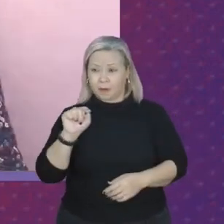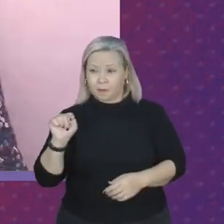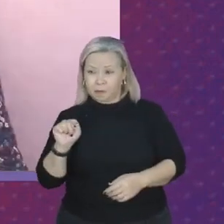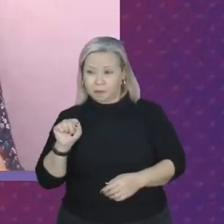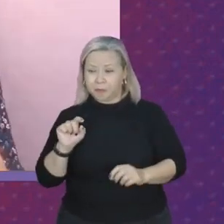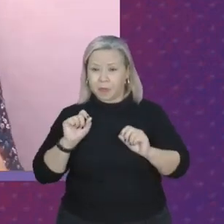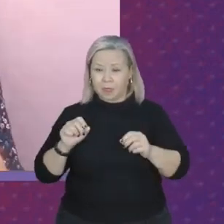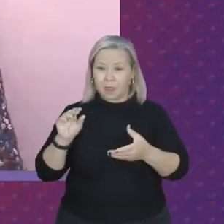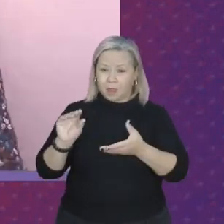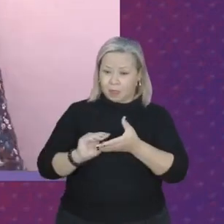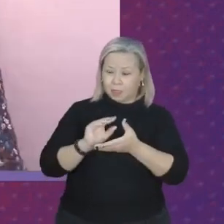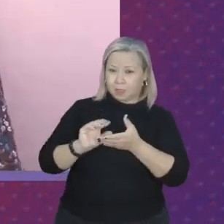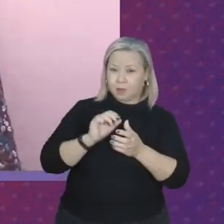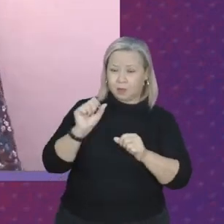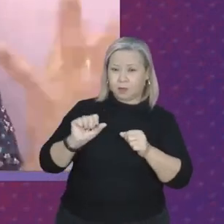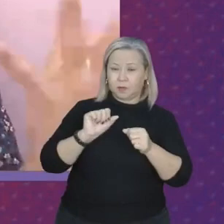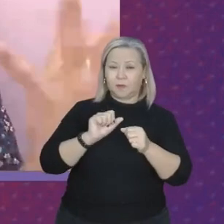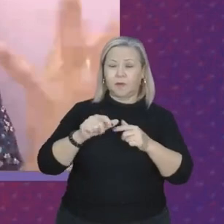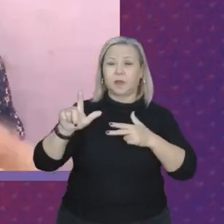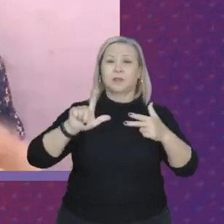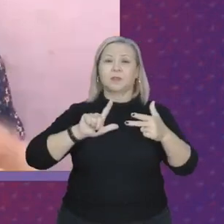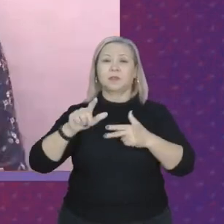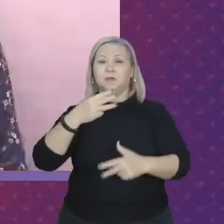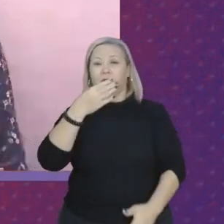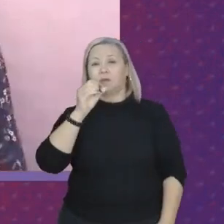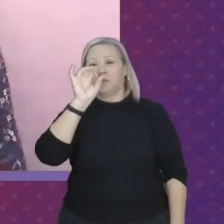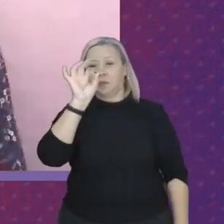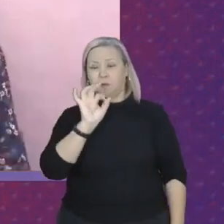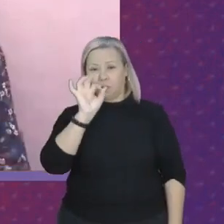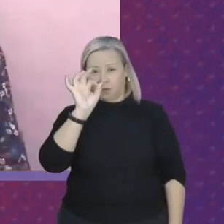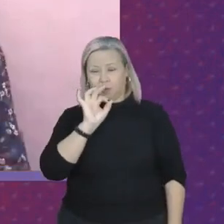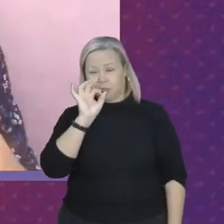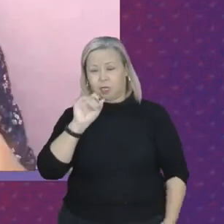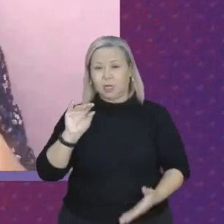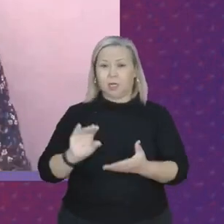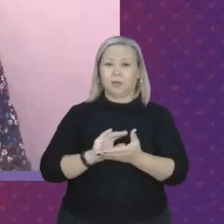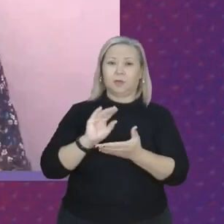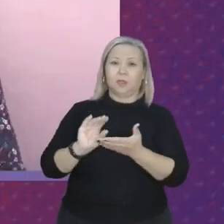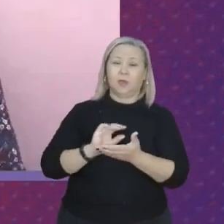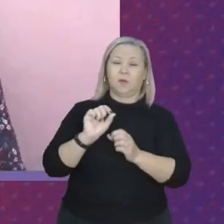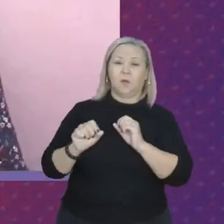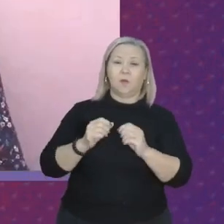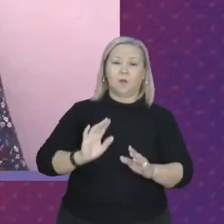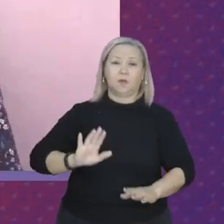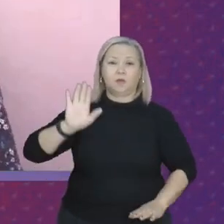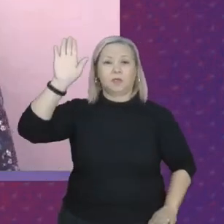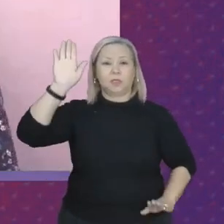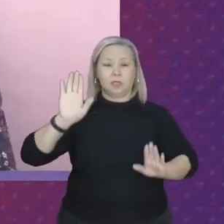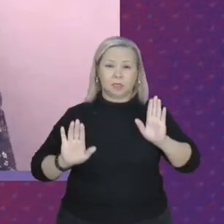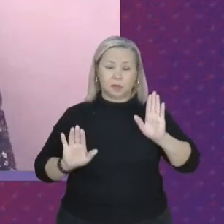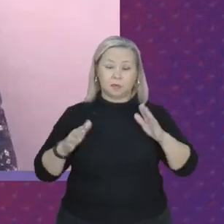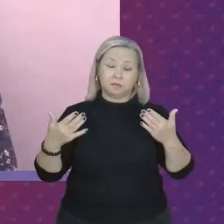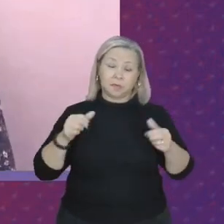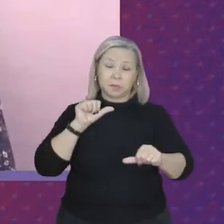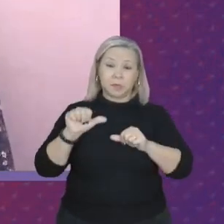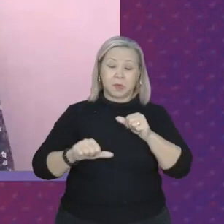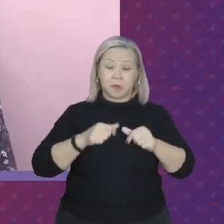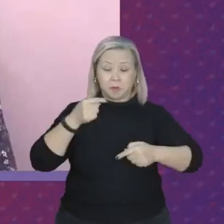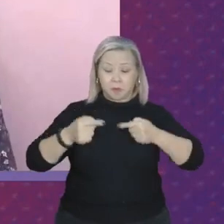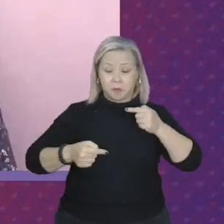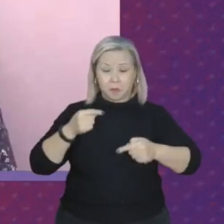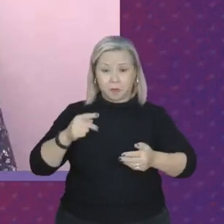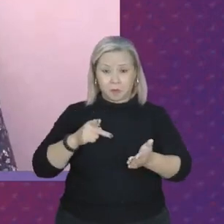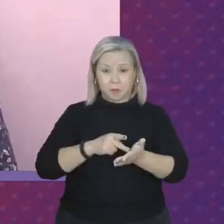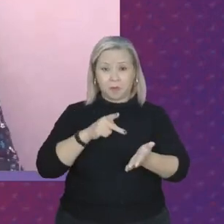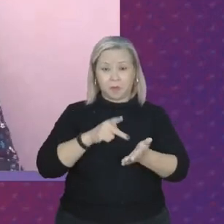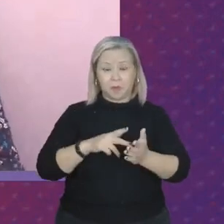esses recursos que são feitos pela legislação, de 30% de recursos, de candidaturas, se tornem uma política mais efetiva. E eu